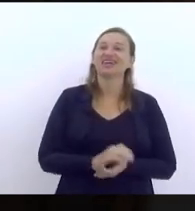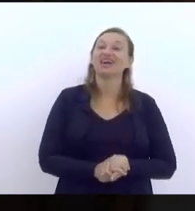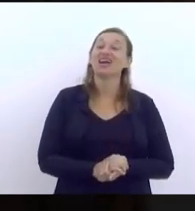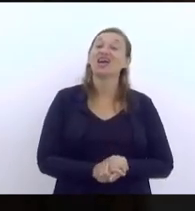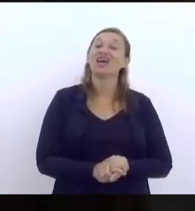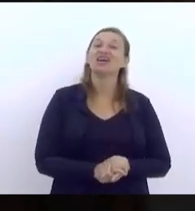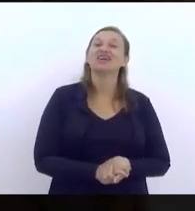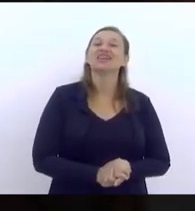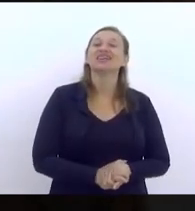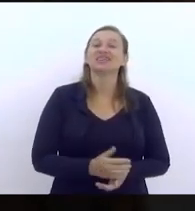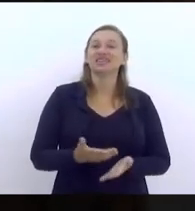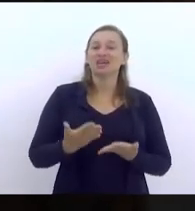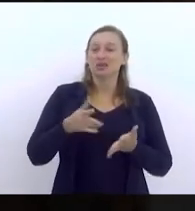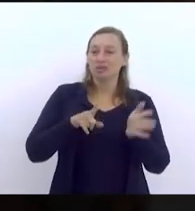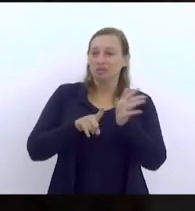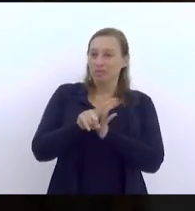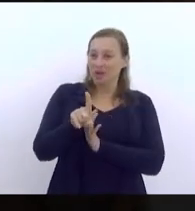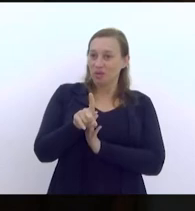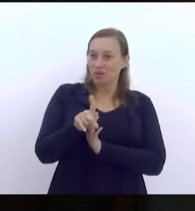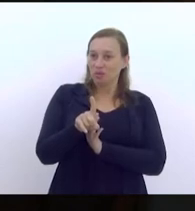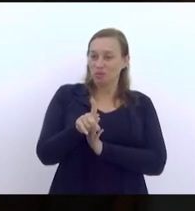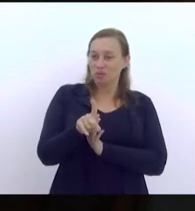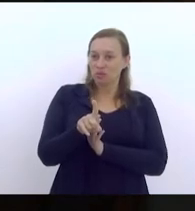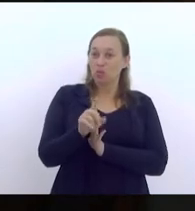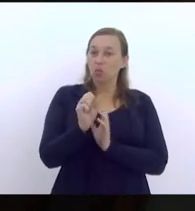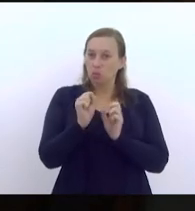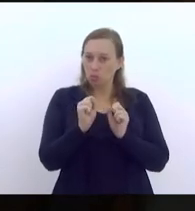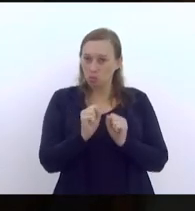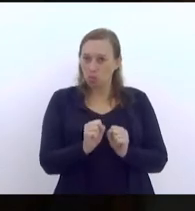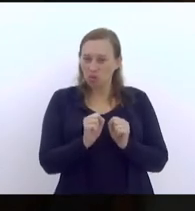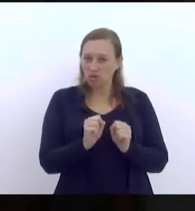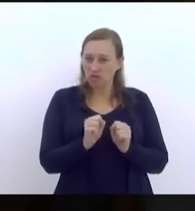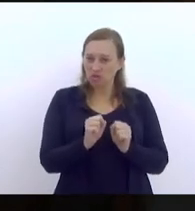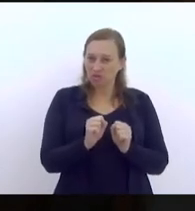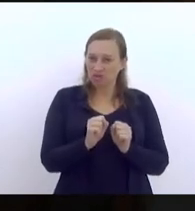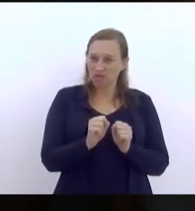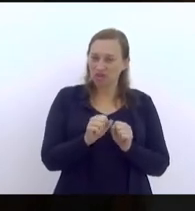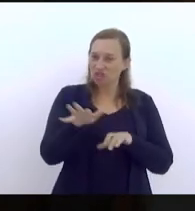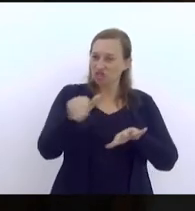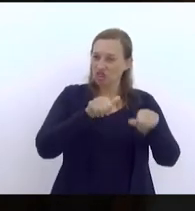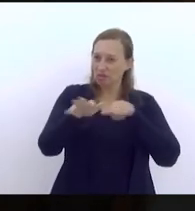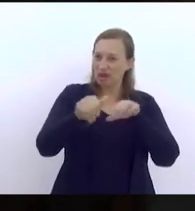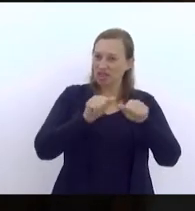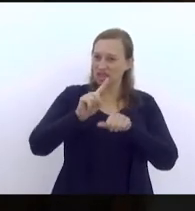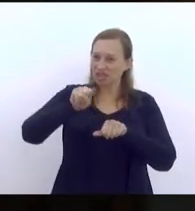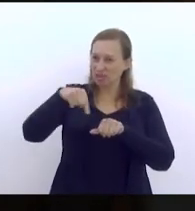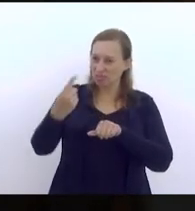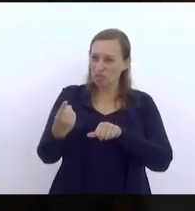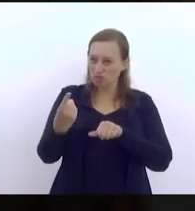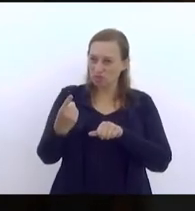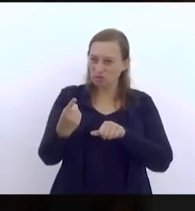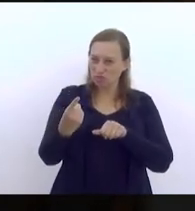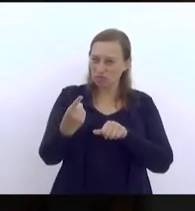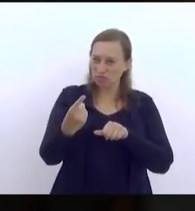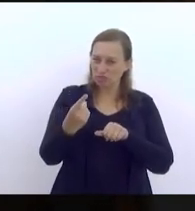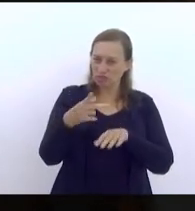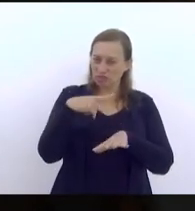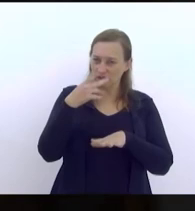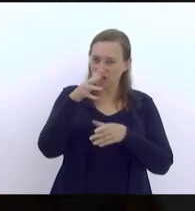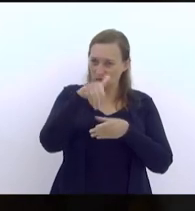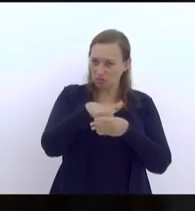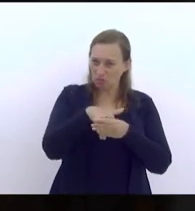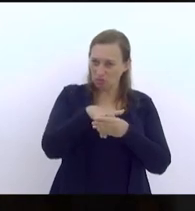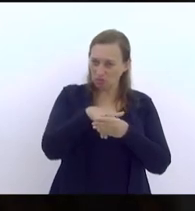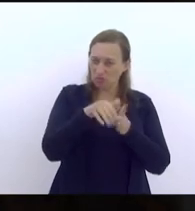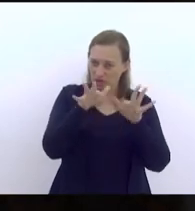Eu pergunto a Vossa Excelência se a gente não pode fazer aqui as chamadas e depois Vossa Excelência faz a declaração de voto